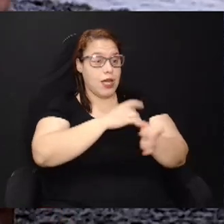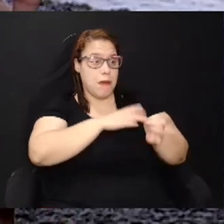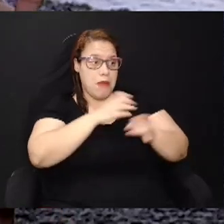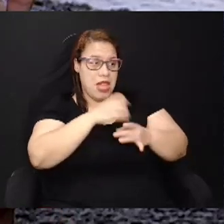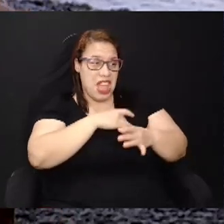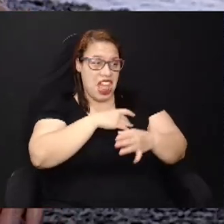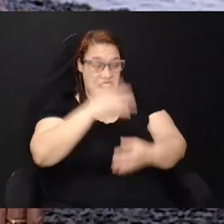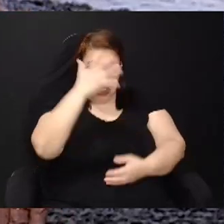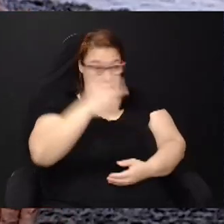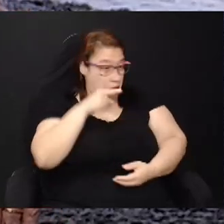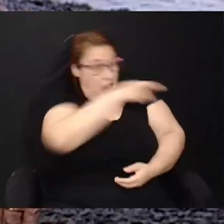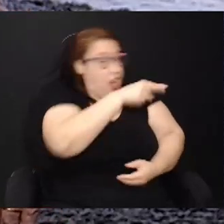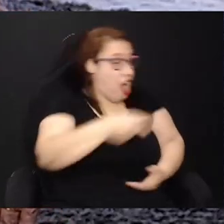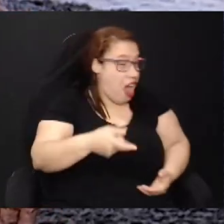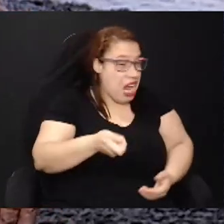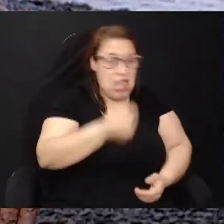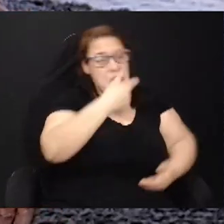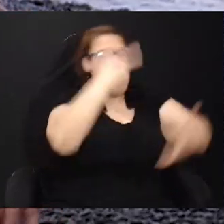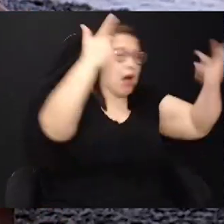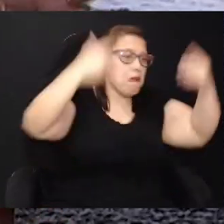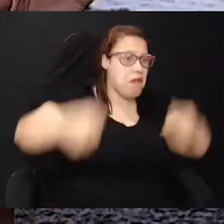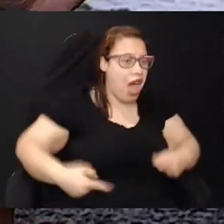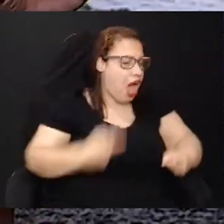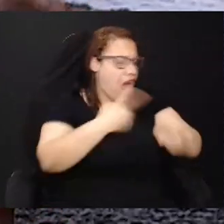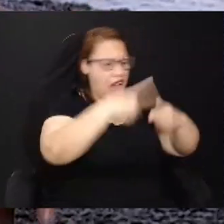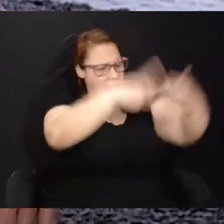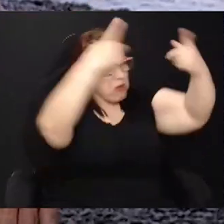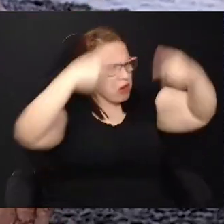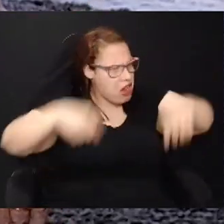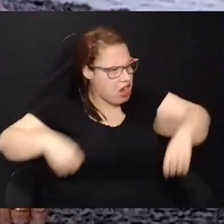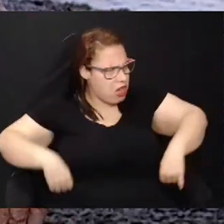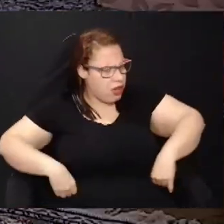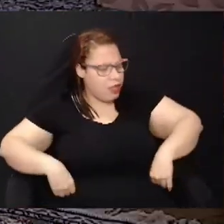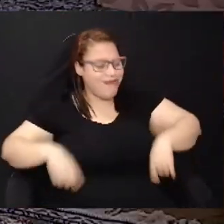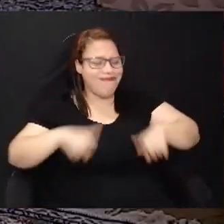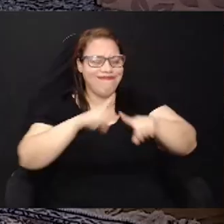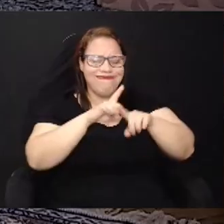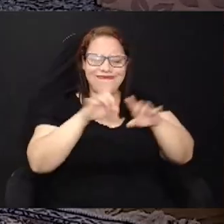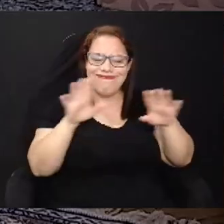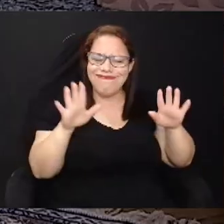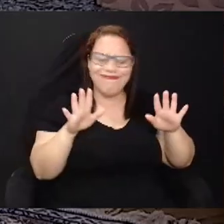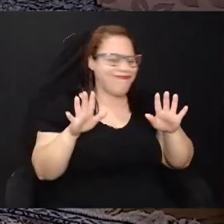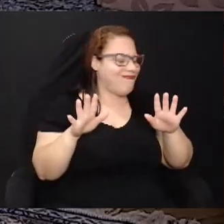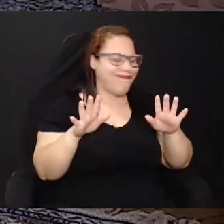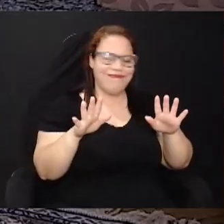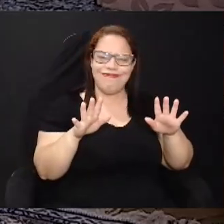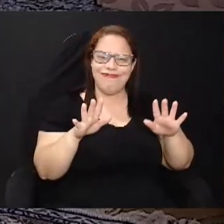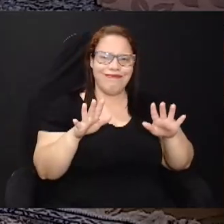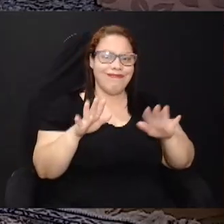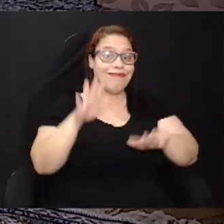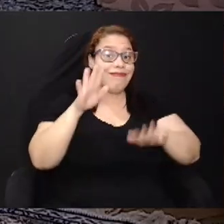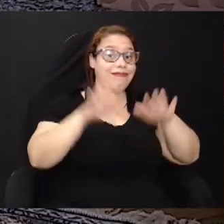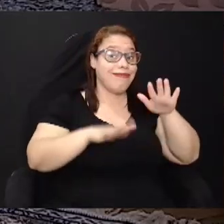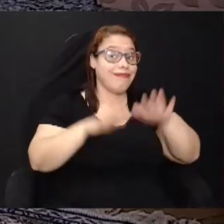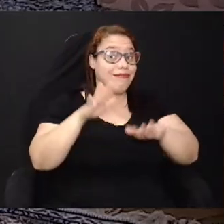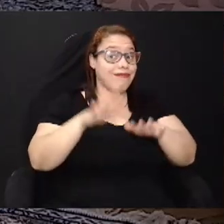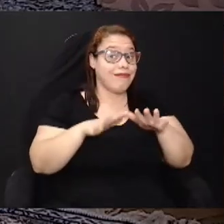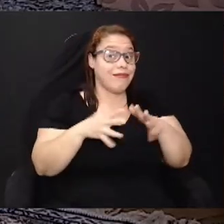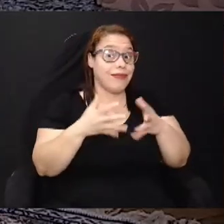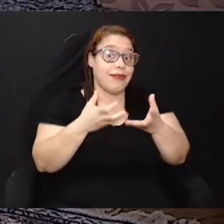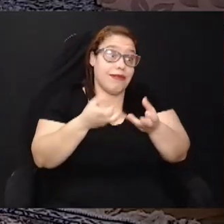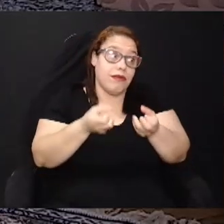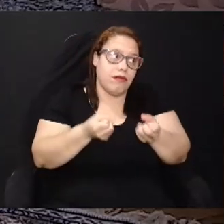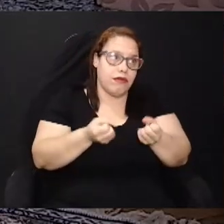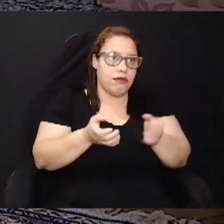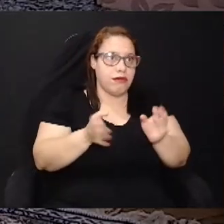não tomou o remédio, por quê? Né? Deve ter seus motivos. Talvez não foi tão convincente a maneira de falar